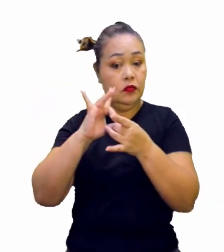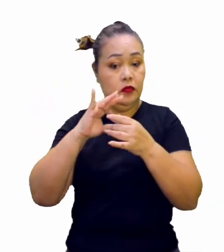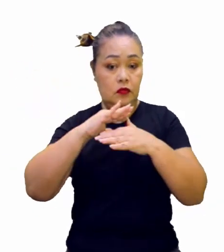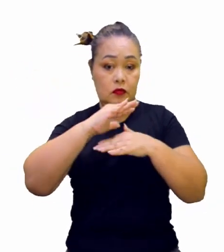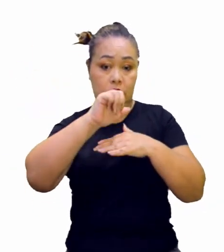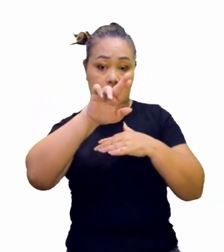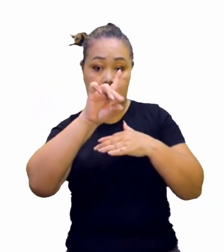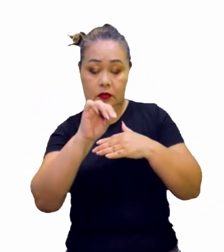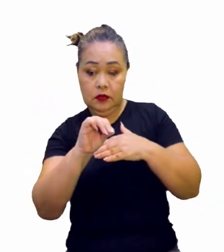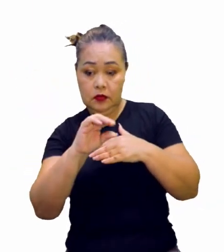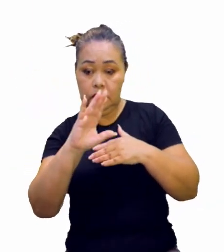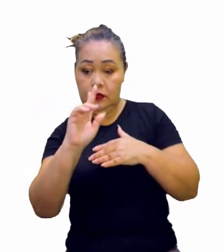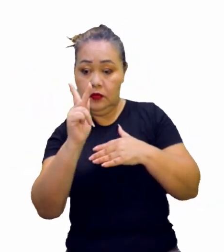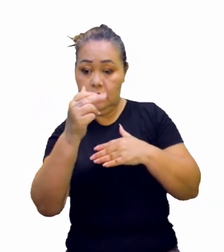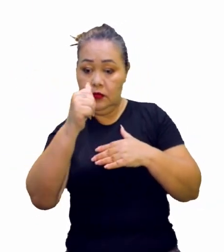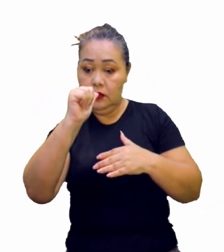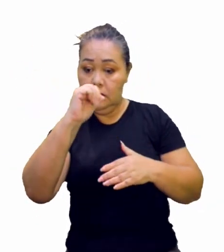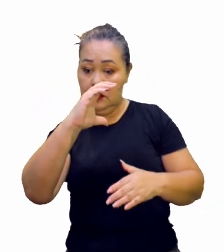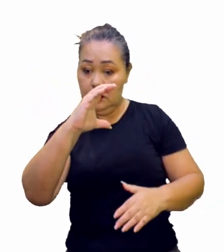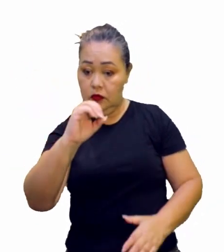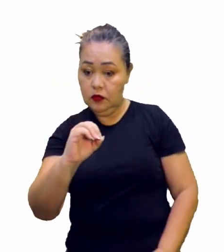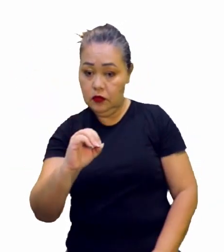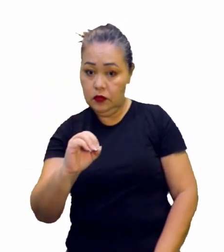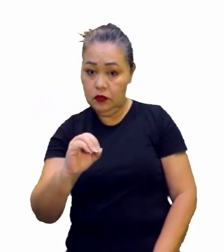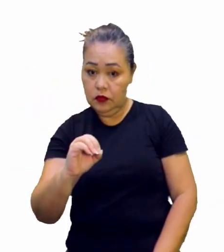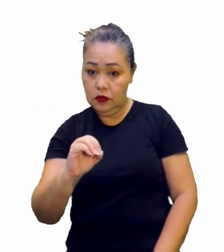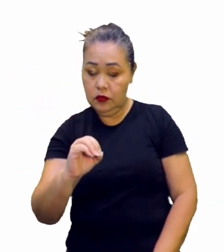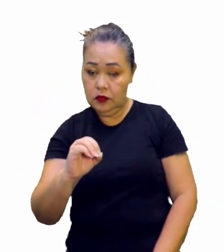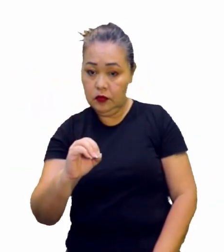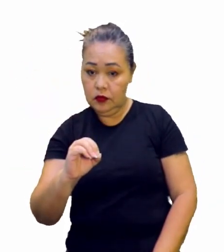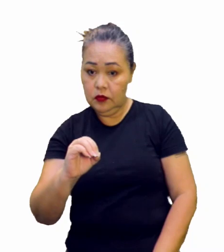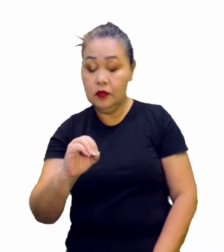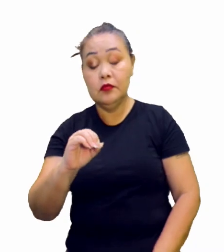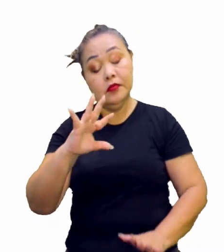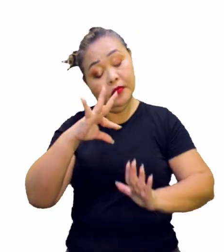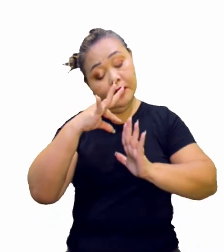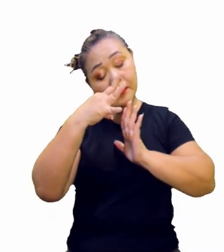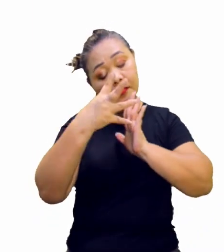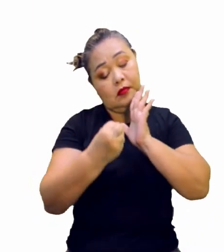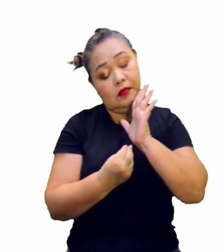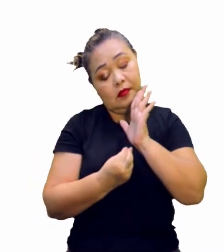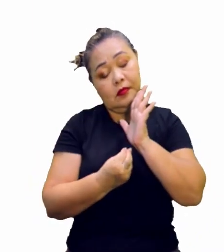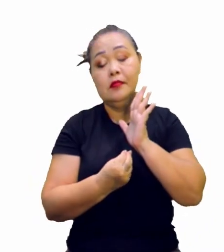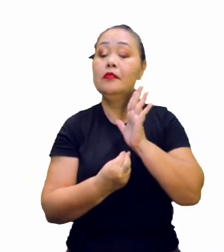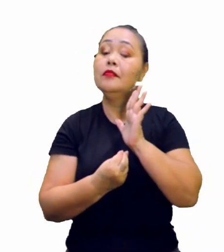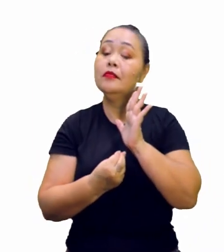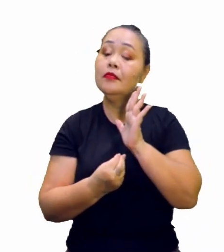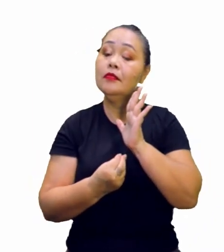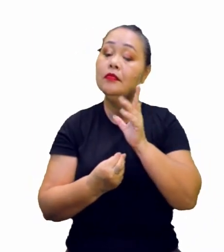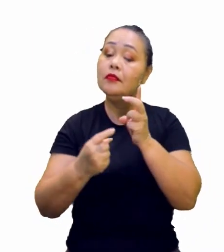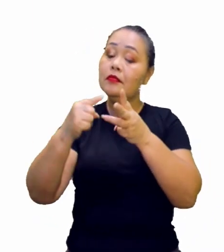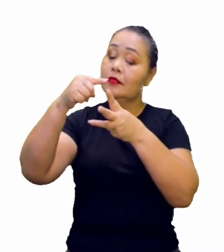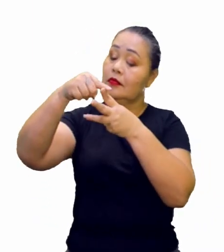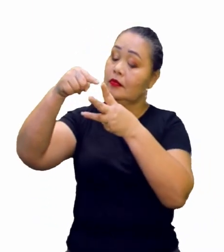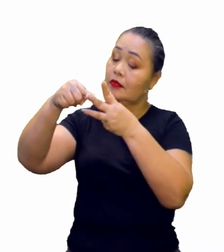entre o Cerrado e o Chaco e a